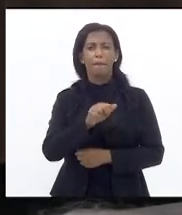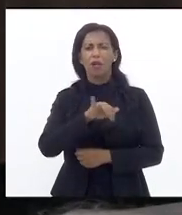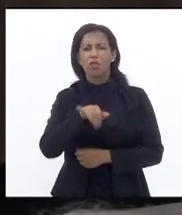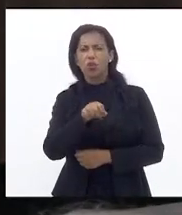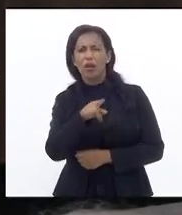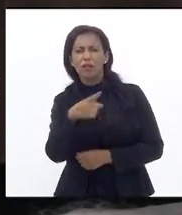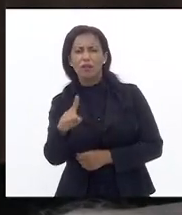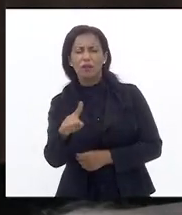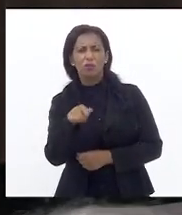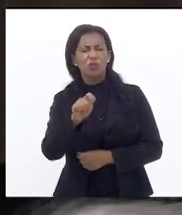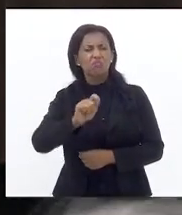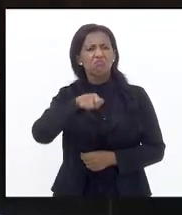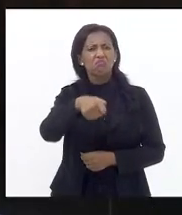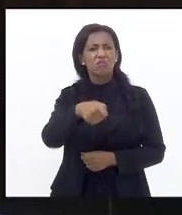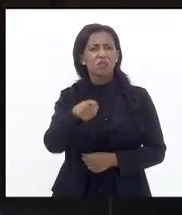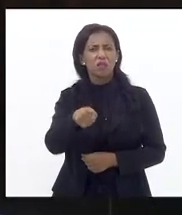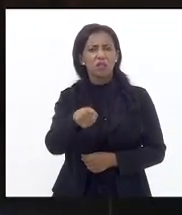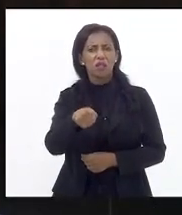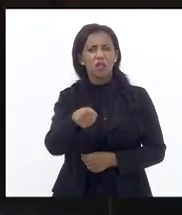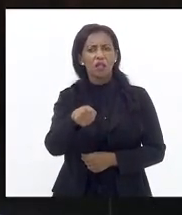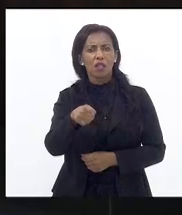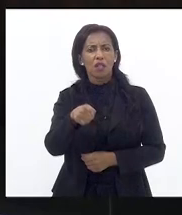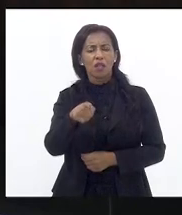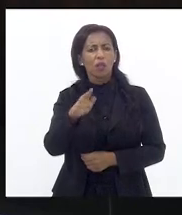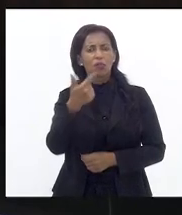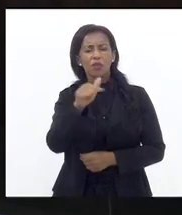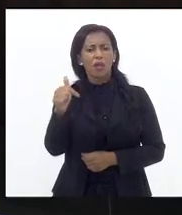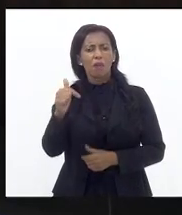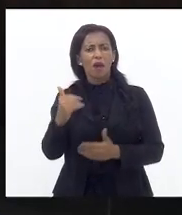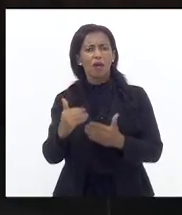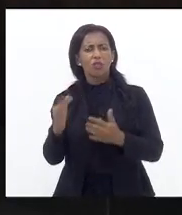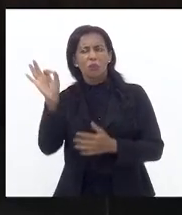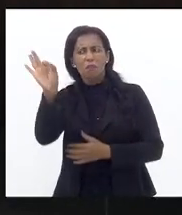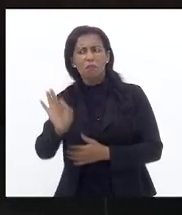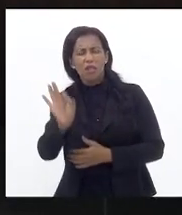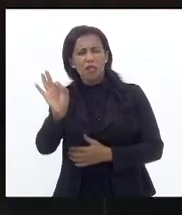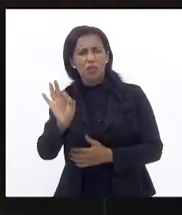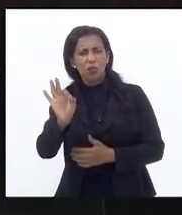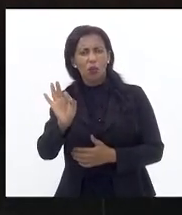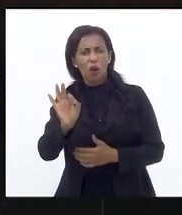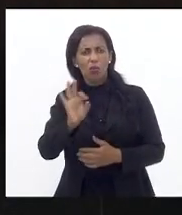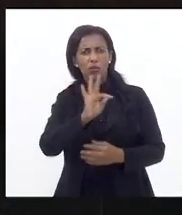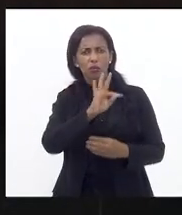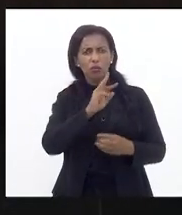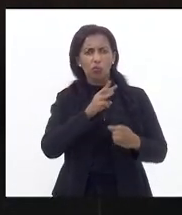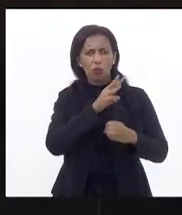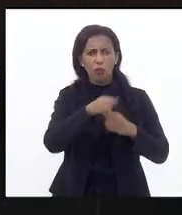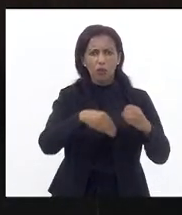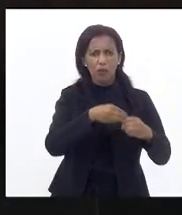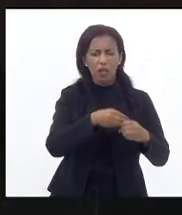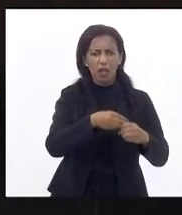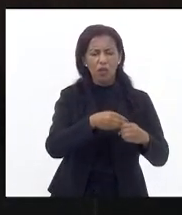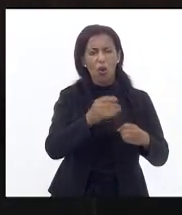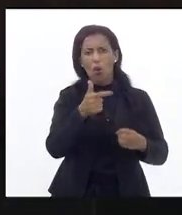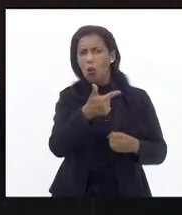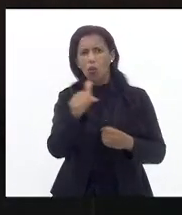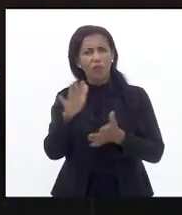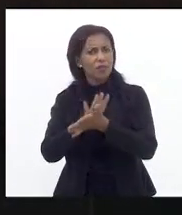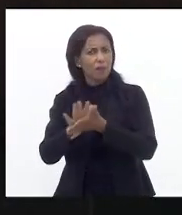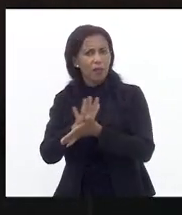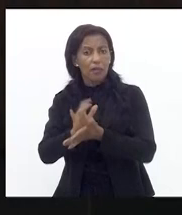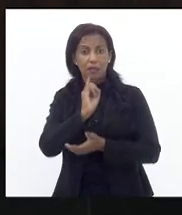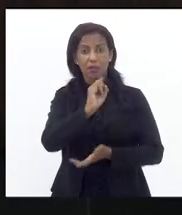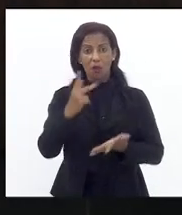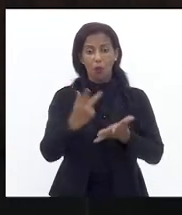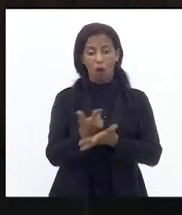e significa que não haveria não esquecendo o age triênio ou que não haveria nenhum reajuste sobre eles se eu ver o resto agora 22